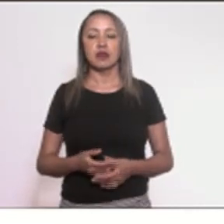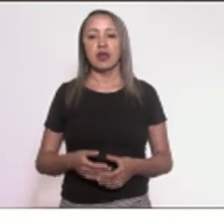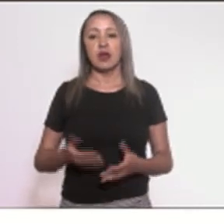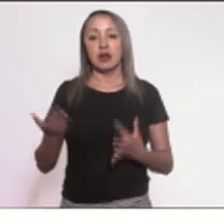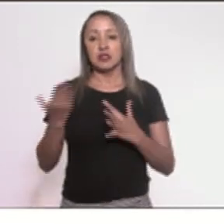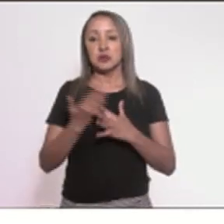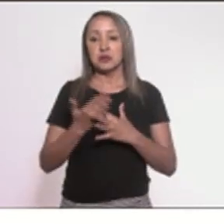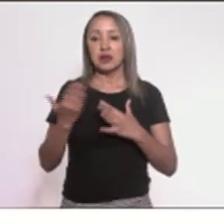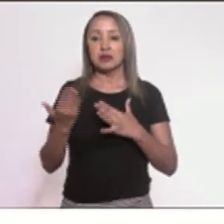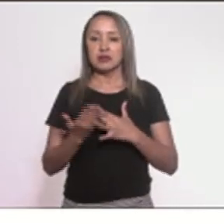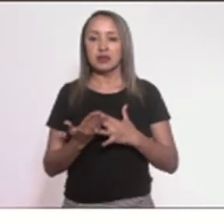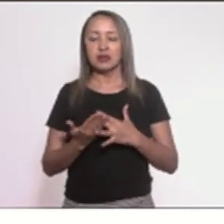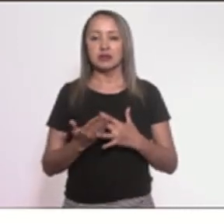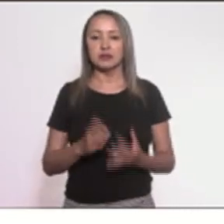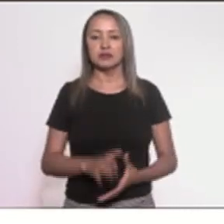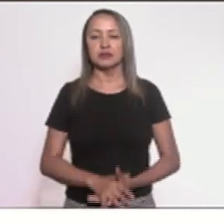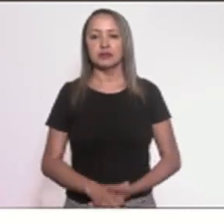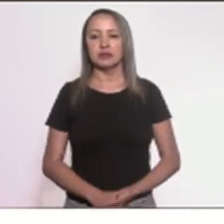absolutamente